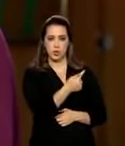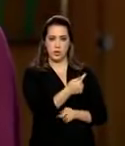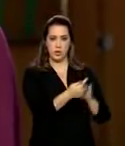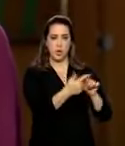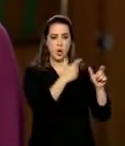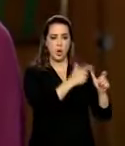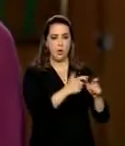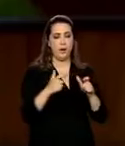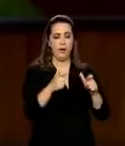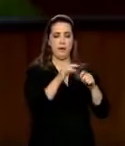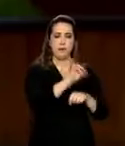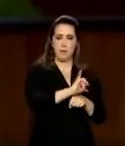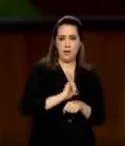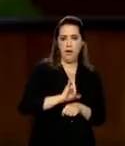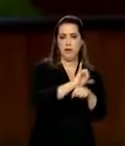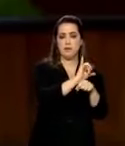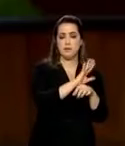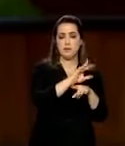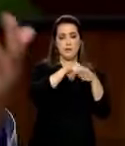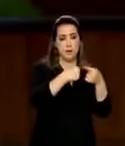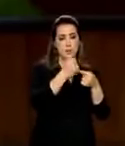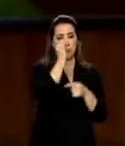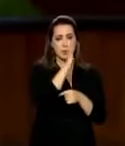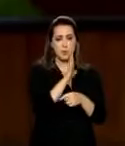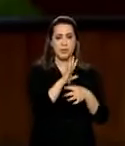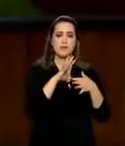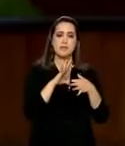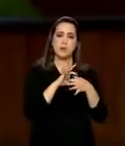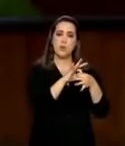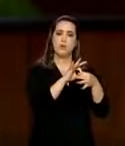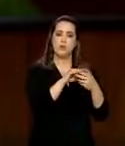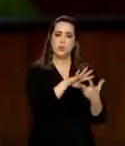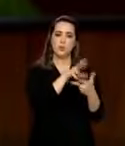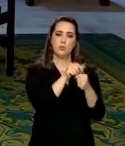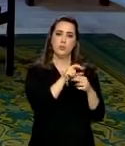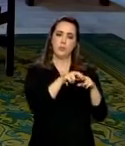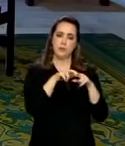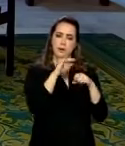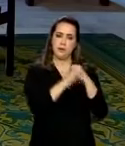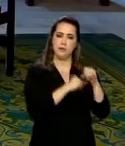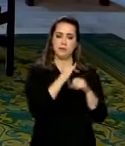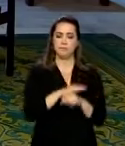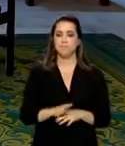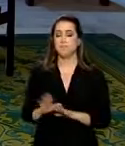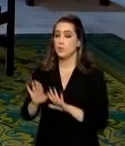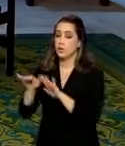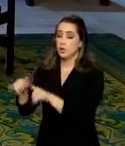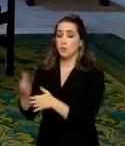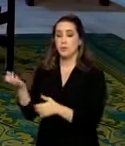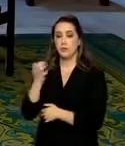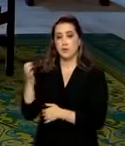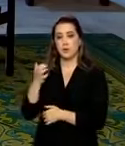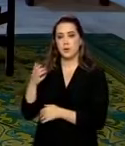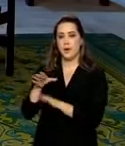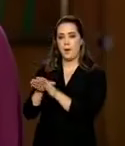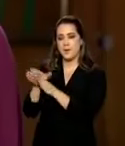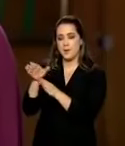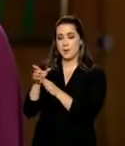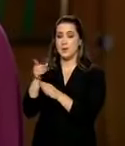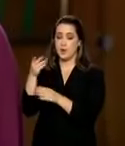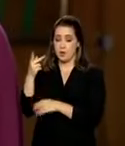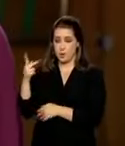grandes centros, e o Brasil cada vez mais está se integrando com o mundo pela internet. Presidente, para finalizar, eu queria que o senhor desse um recado